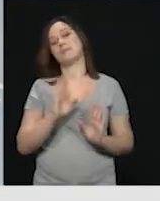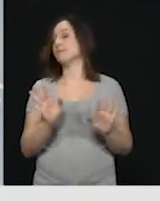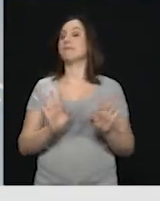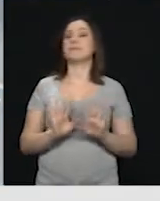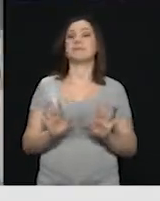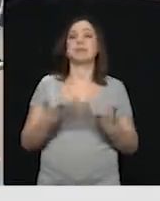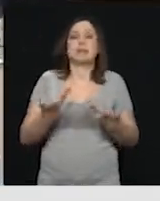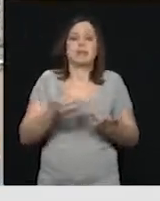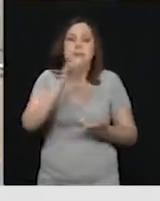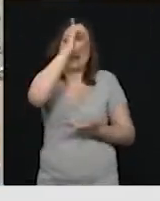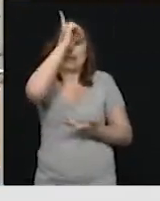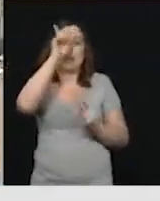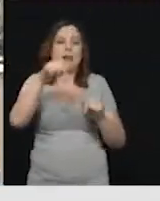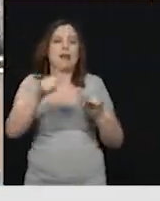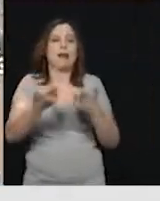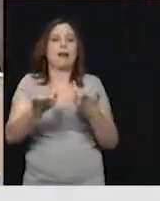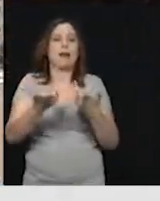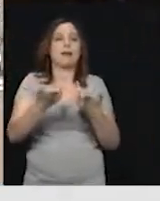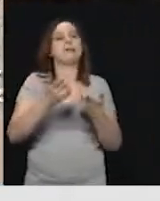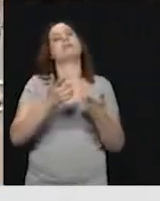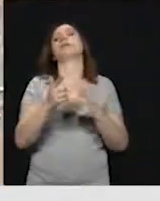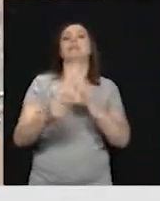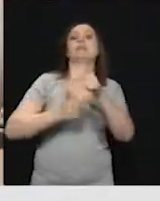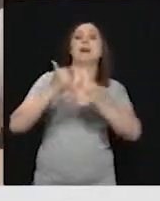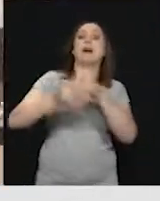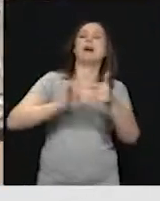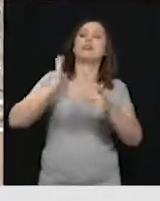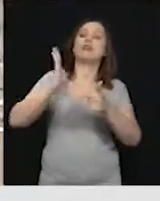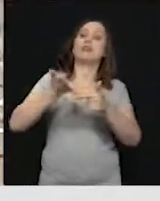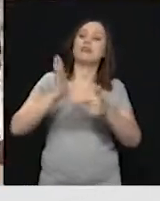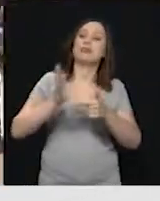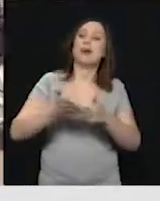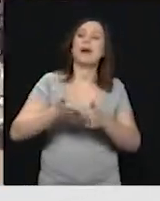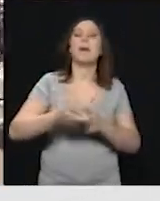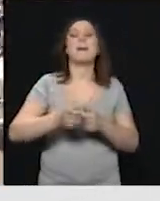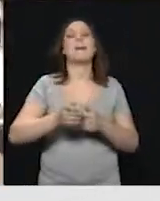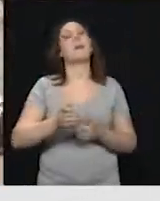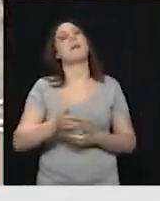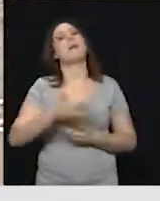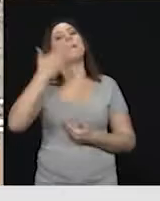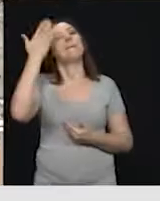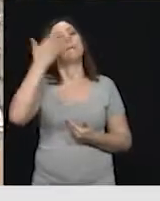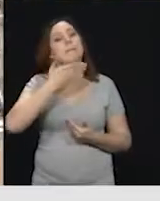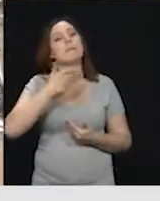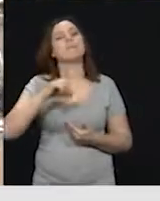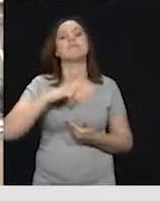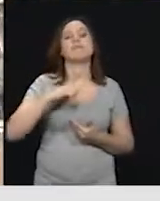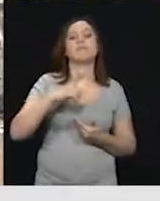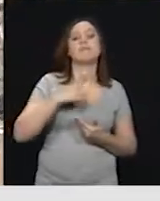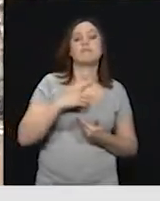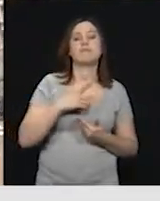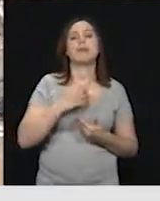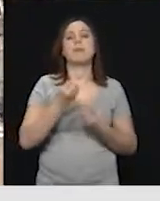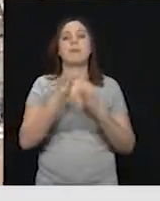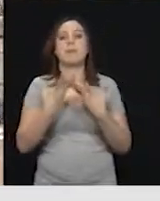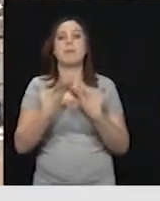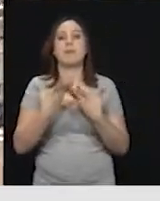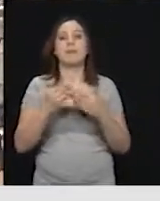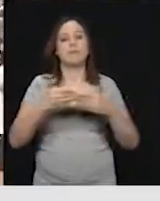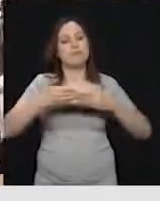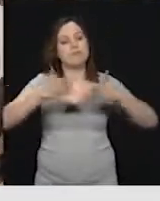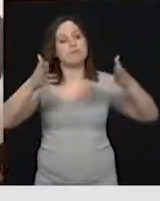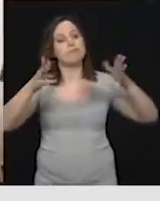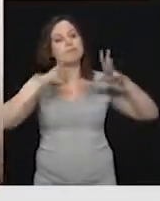não tem aquela ser ofertada então foi essa nossa ideia de pegar esse trabalho que já seja comprovadamente